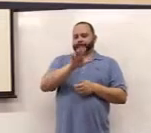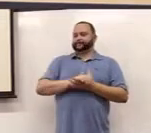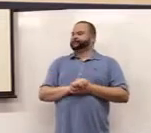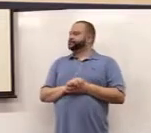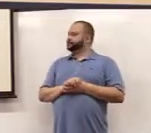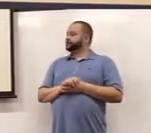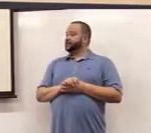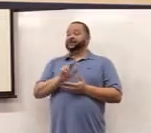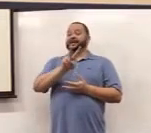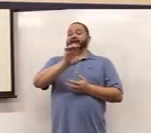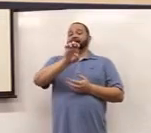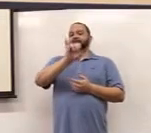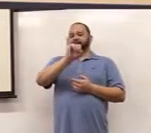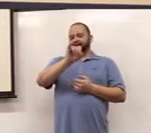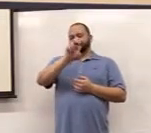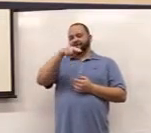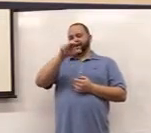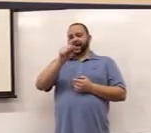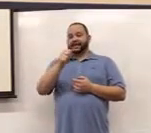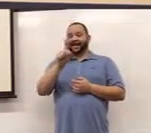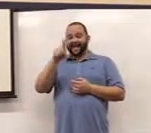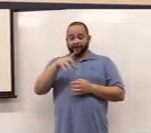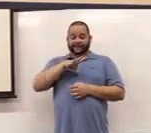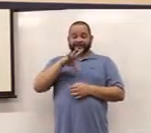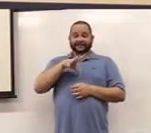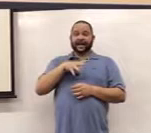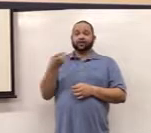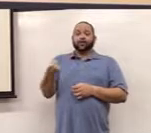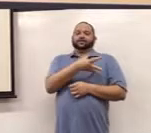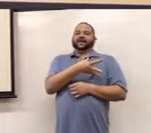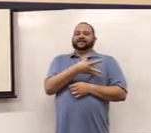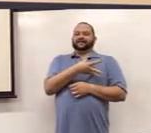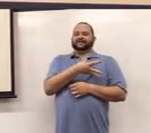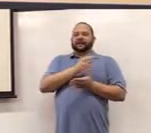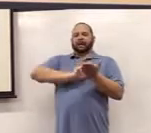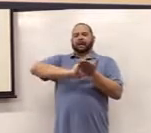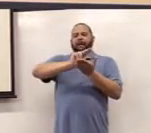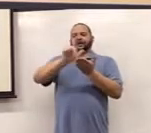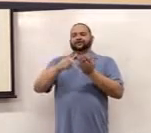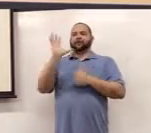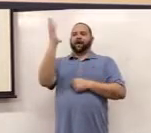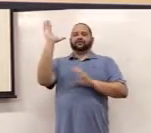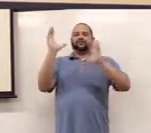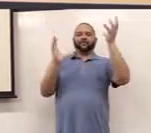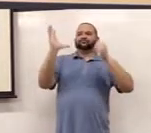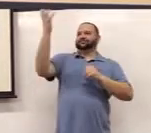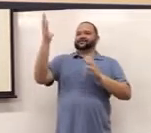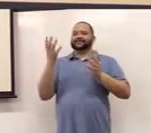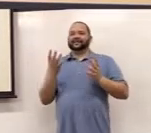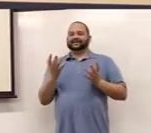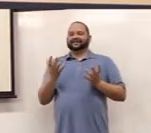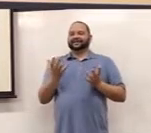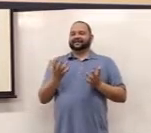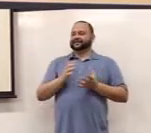Ou seja, Viena é uma cidade ultramoderna, é uma cidade onde as coisas estão acontecendo. Né? Se você queria saber, se queria estar na crista